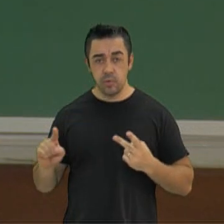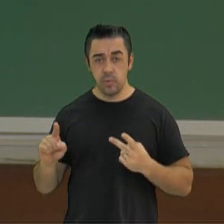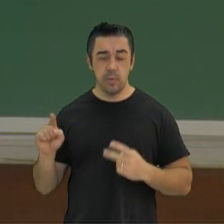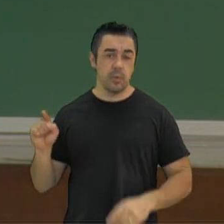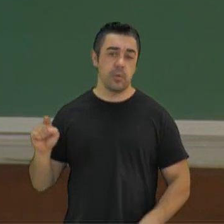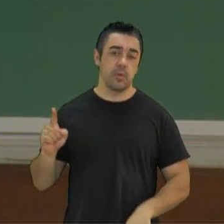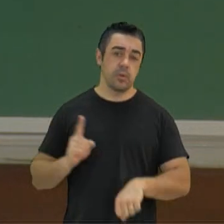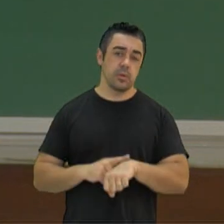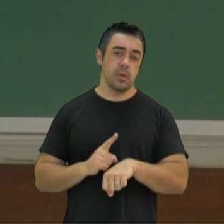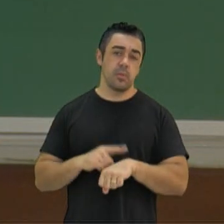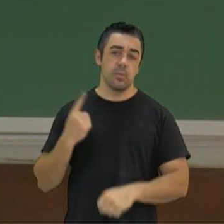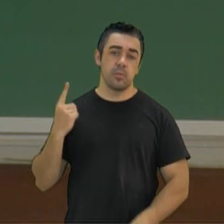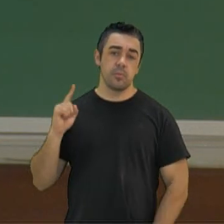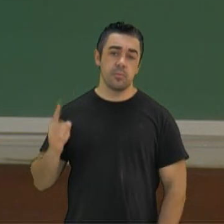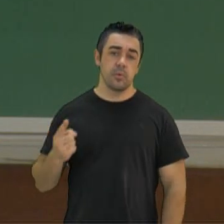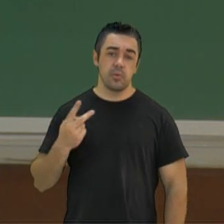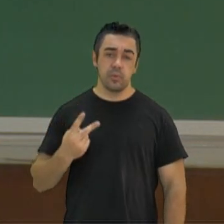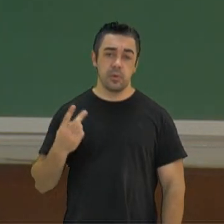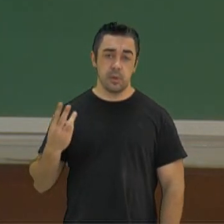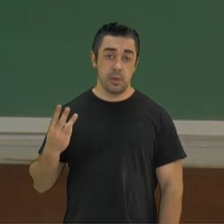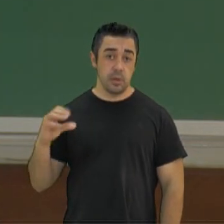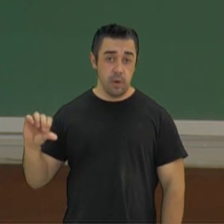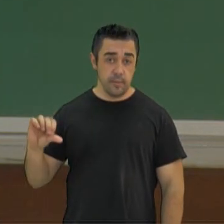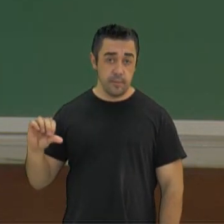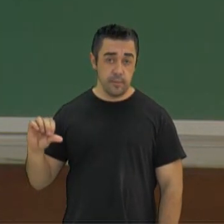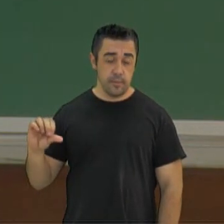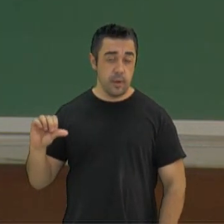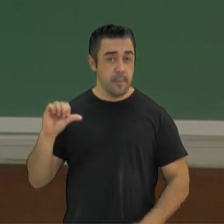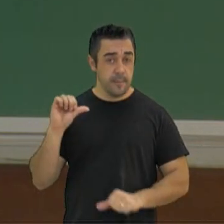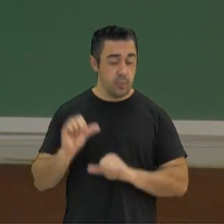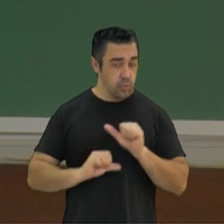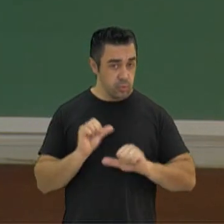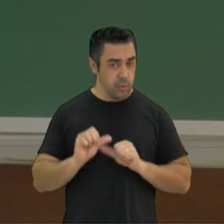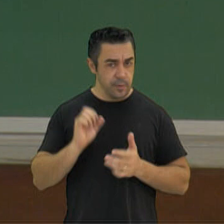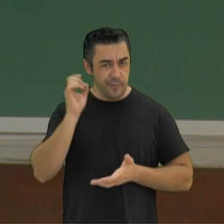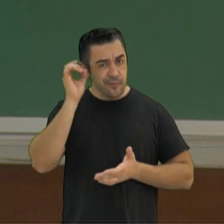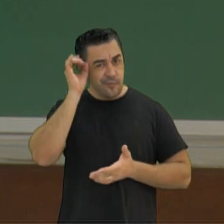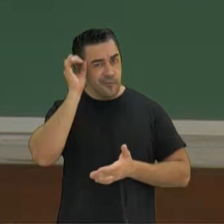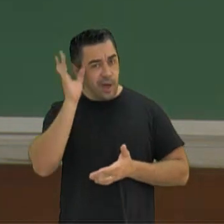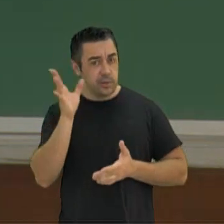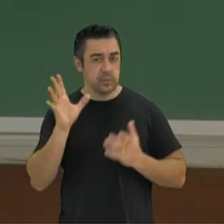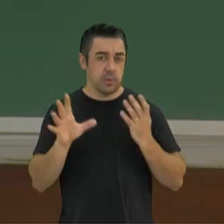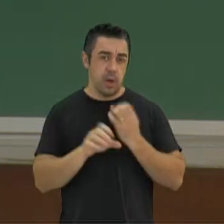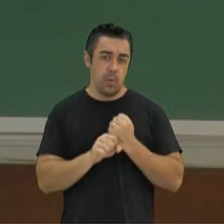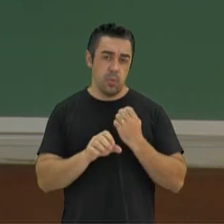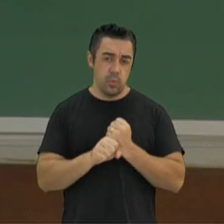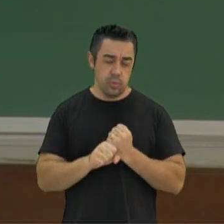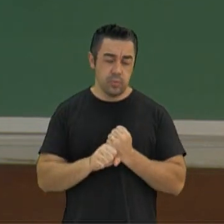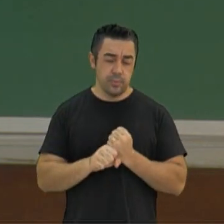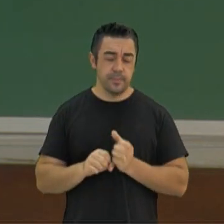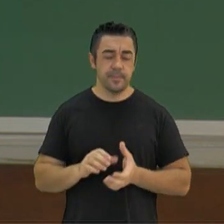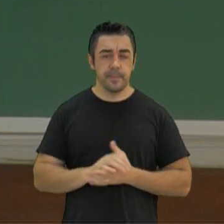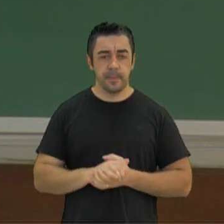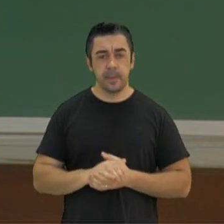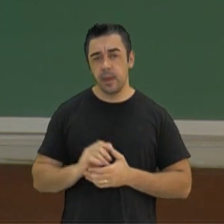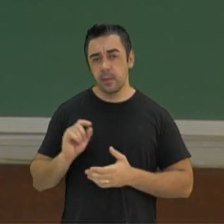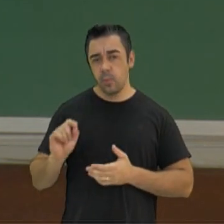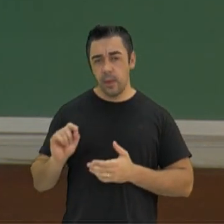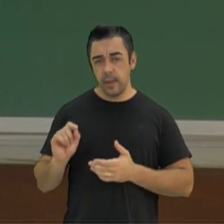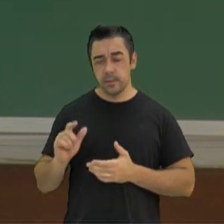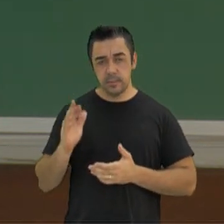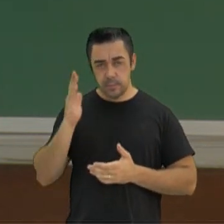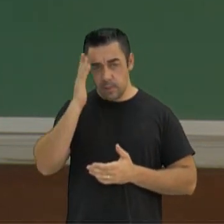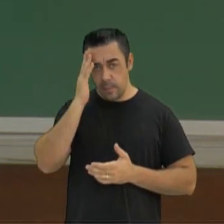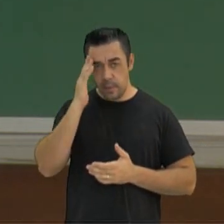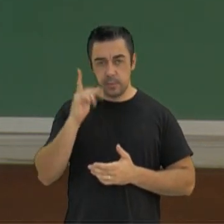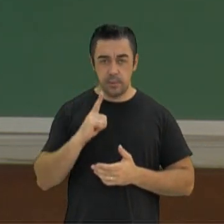minuto 1239 do dia, ok? Então, fazemos essa transformação e facilita toda a nossa vida, tá? Então, nós temos o quê? Nós